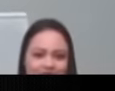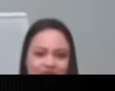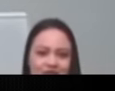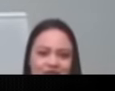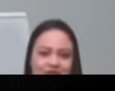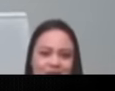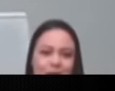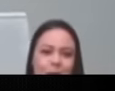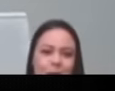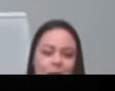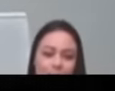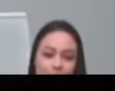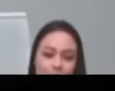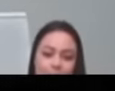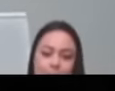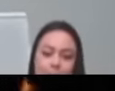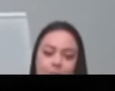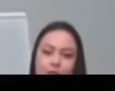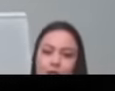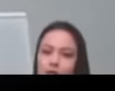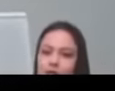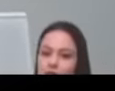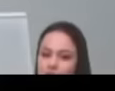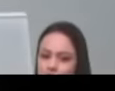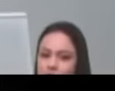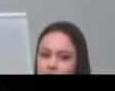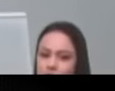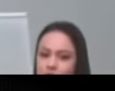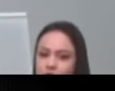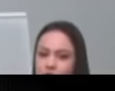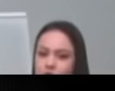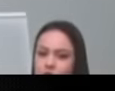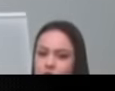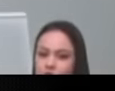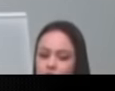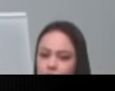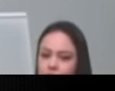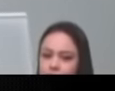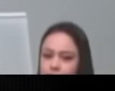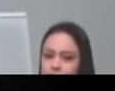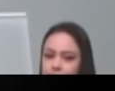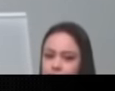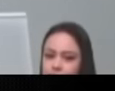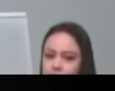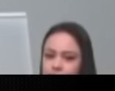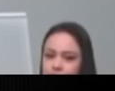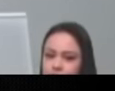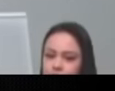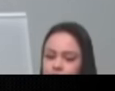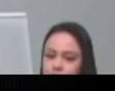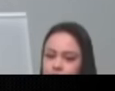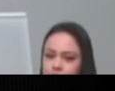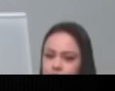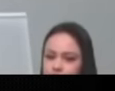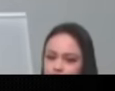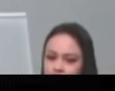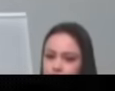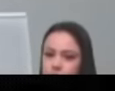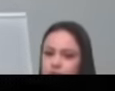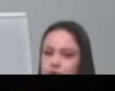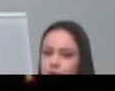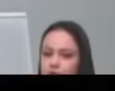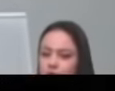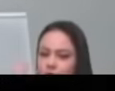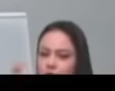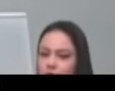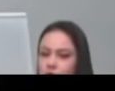que enquanto o Supremo Tribunal Federal não exigir o cumprimento dos efeitos vinculantes de suas decisões,